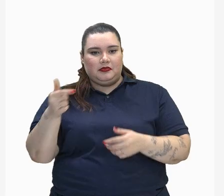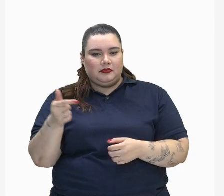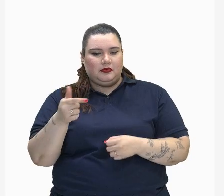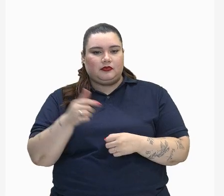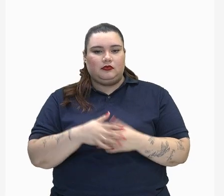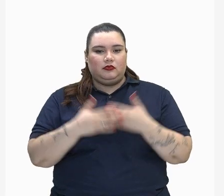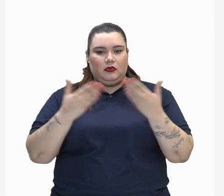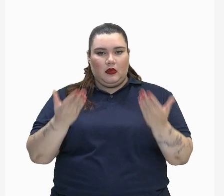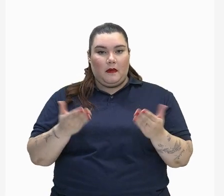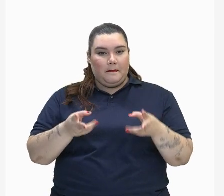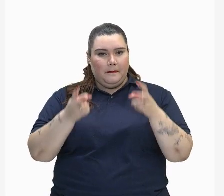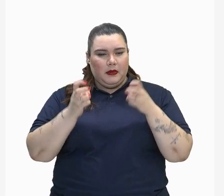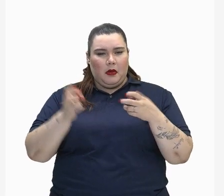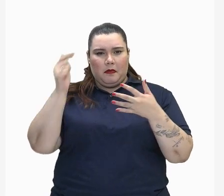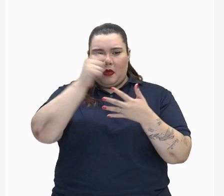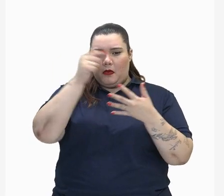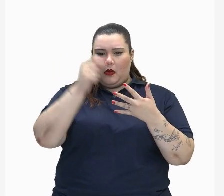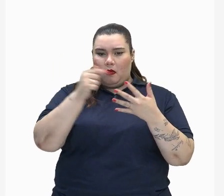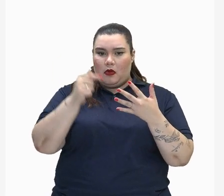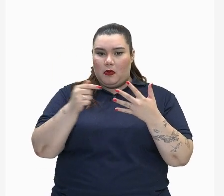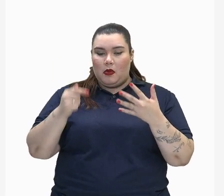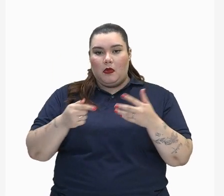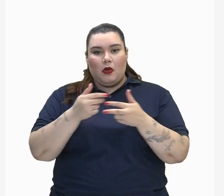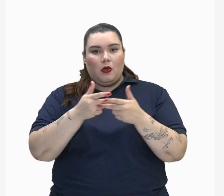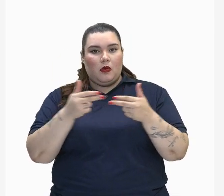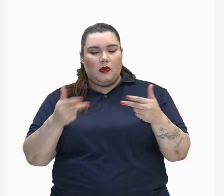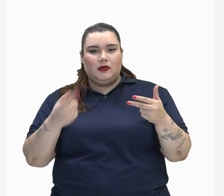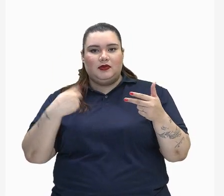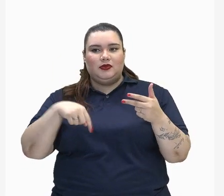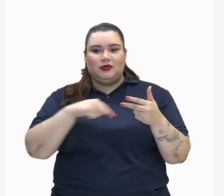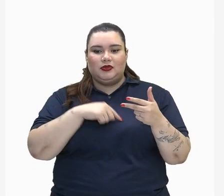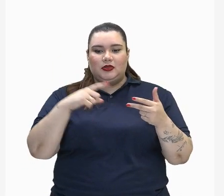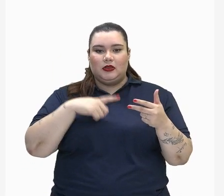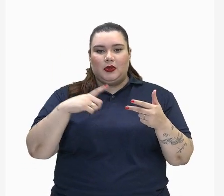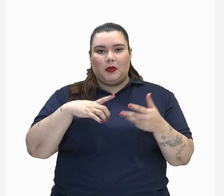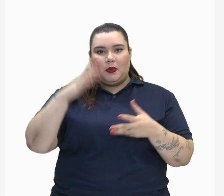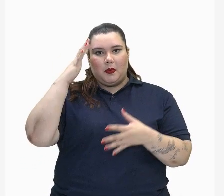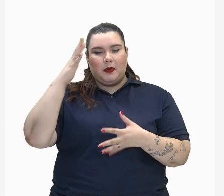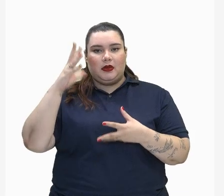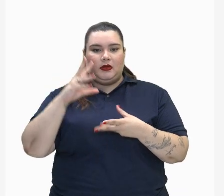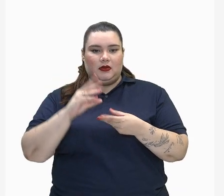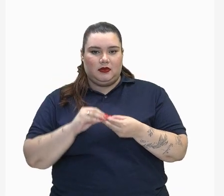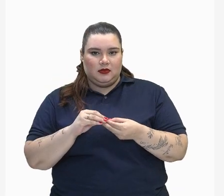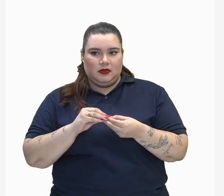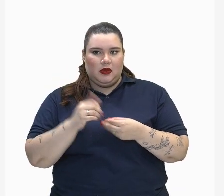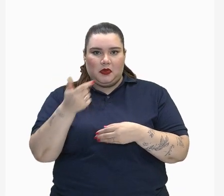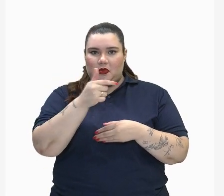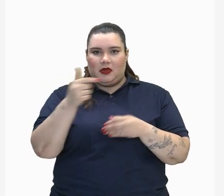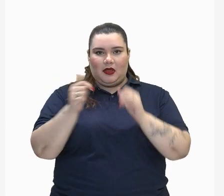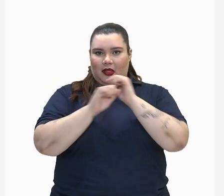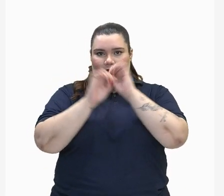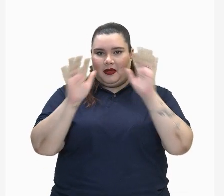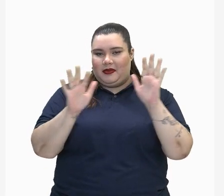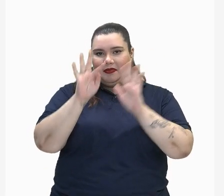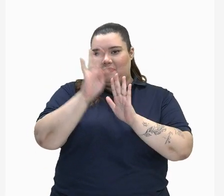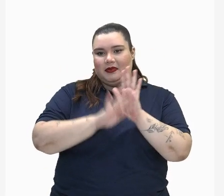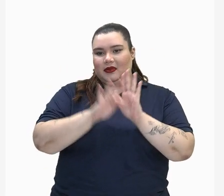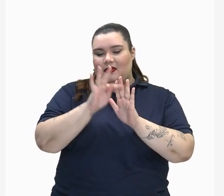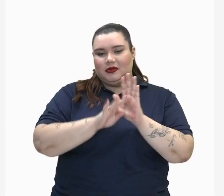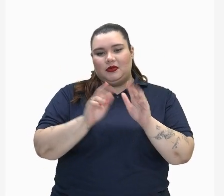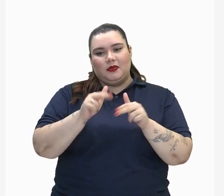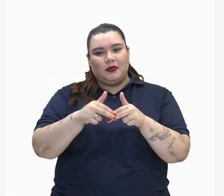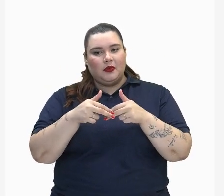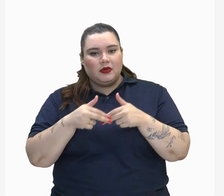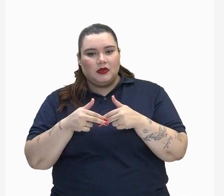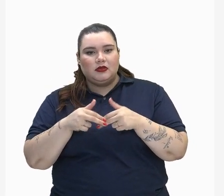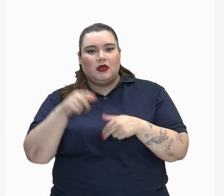Então, observe que são coisas, né, que nós estamos deduzindo, porque não está claro lá no texto. Por isso que